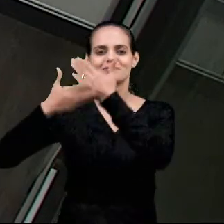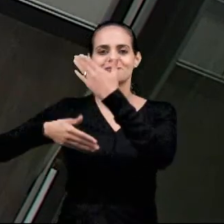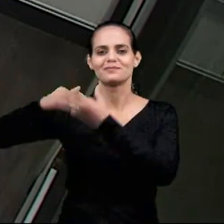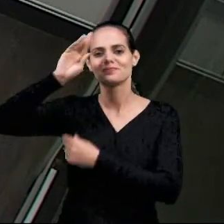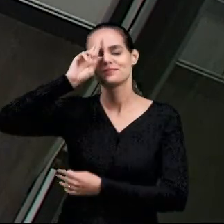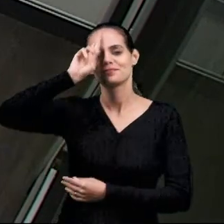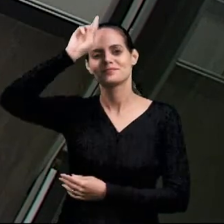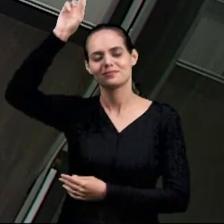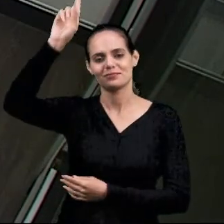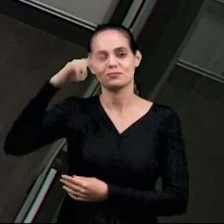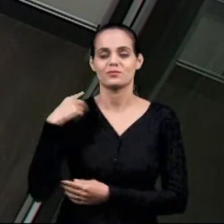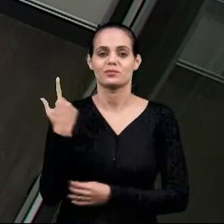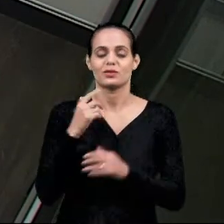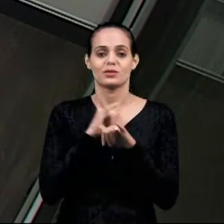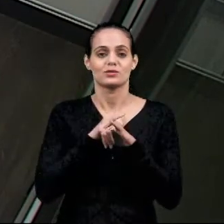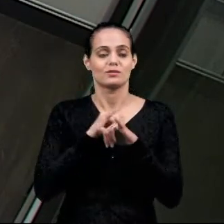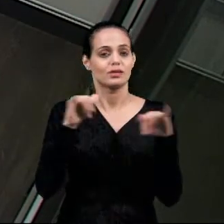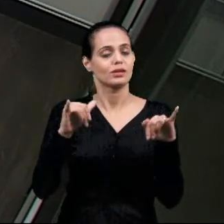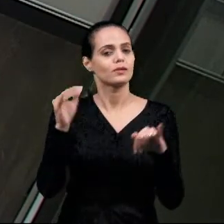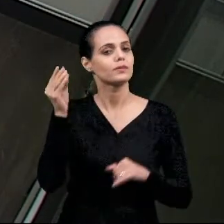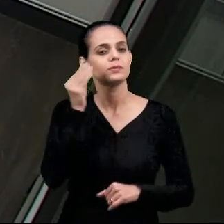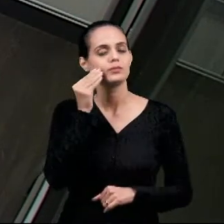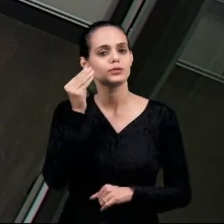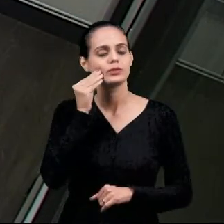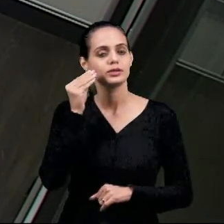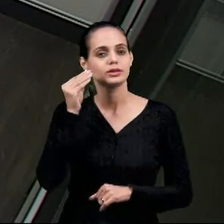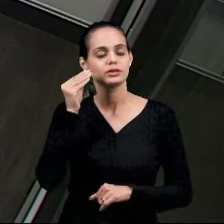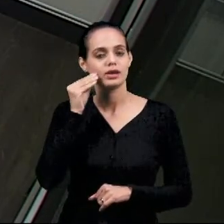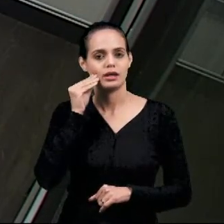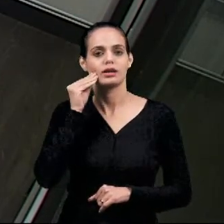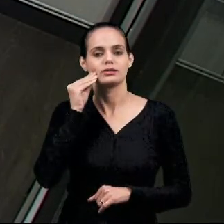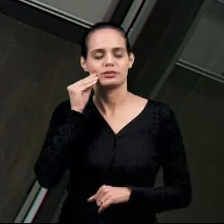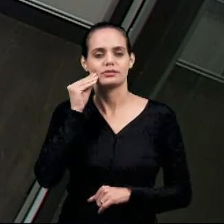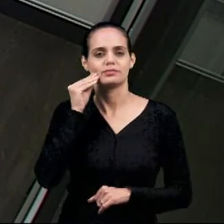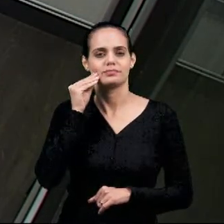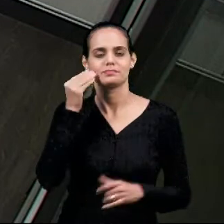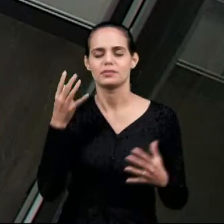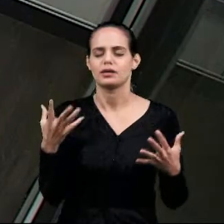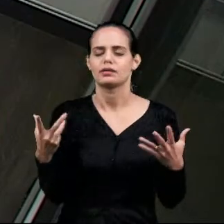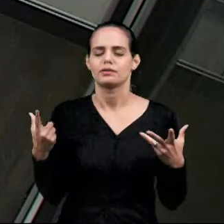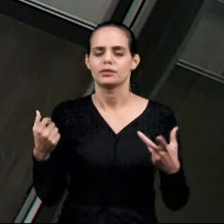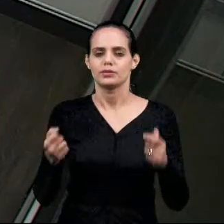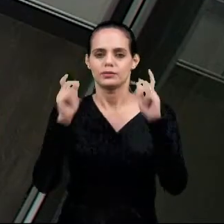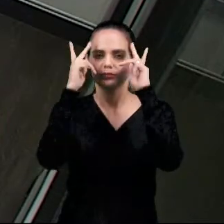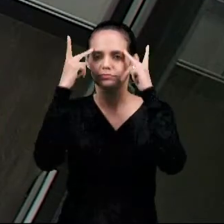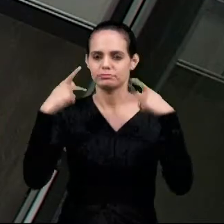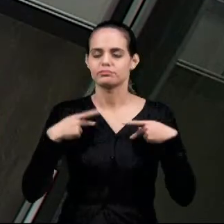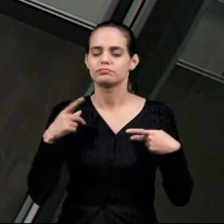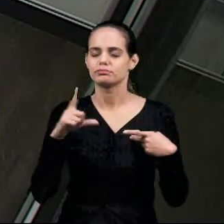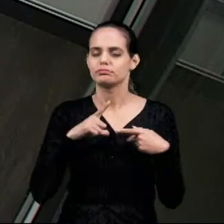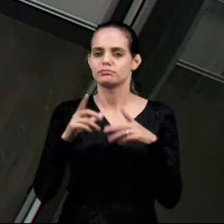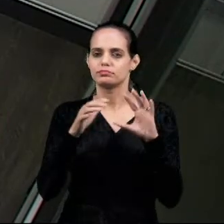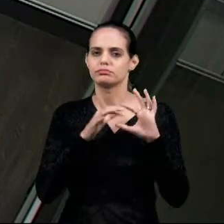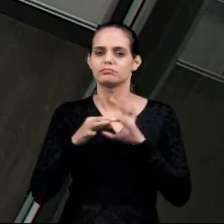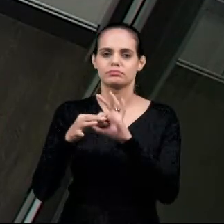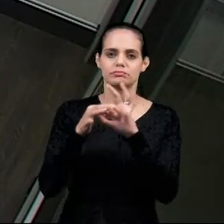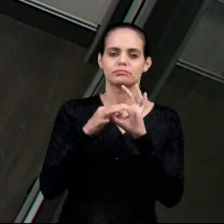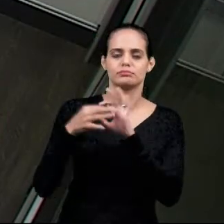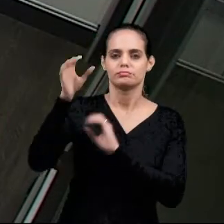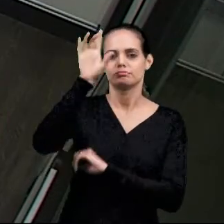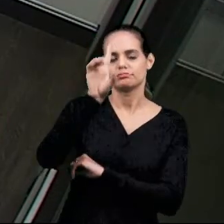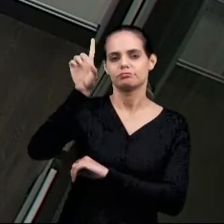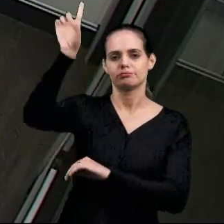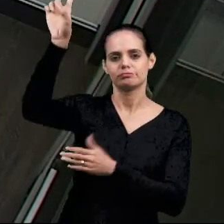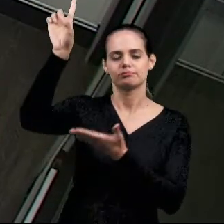sobre essa oportunidade, esse privilégio que o homem tem de ter comunhão com Deus e de